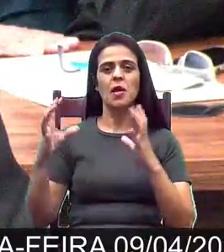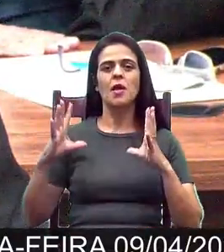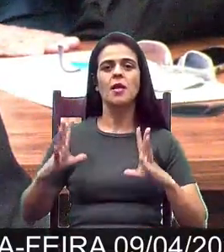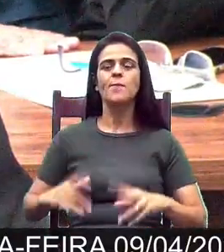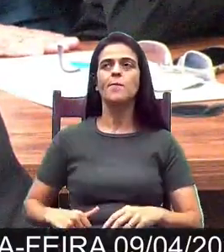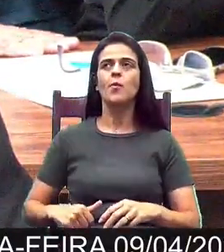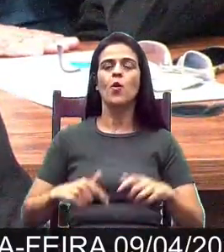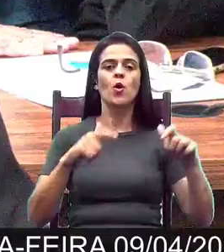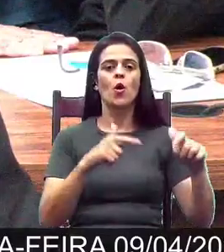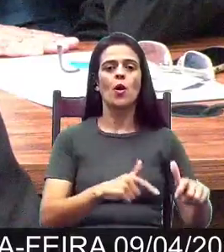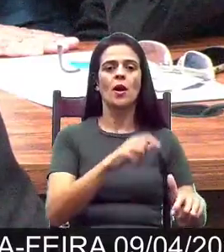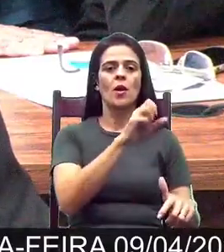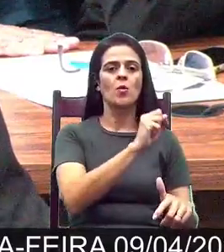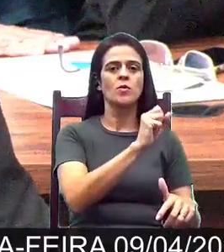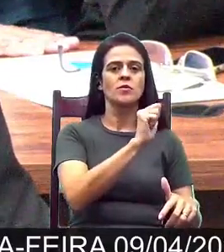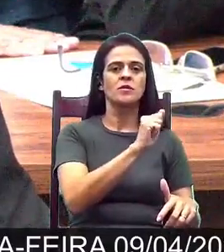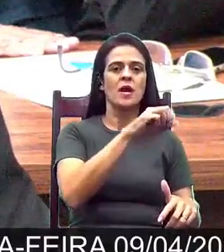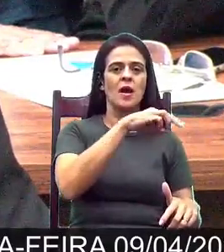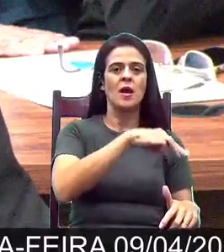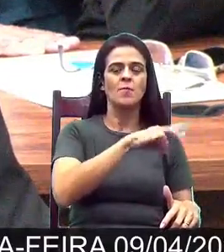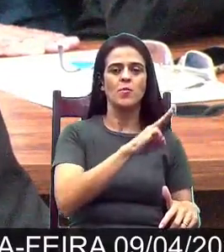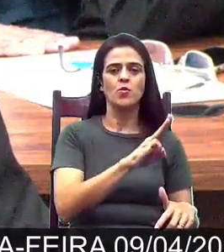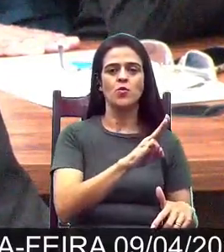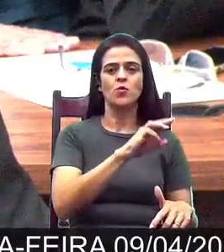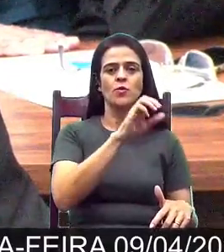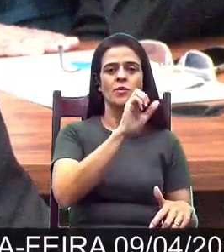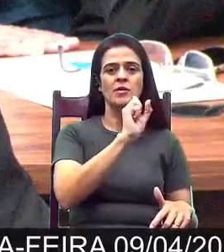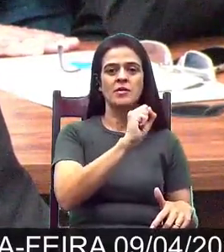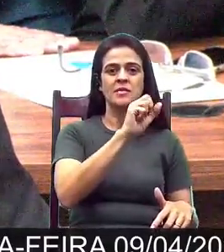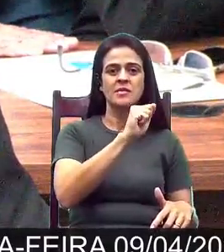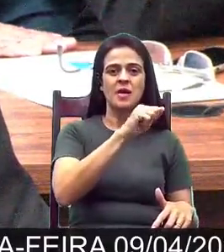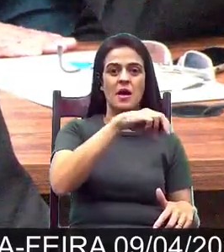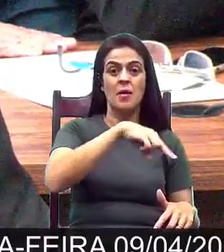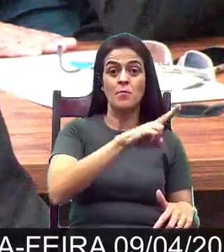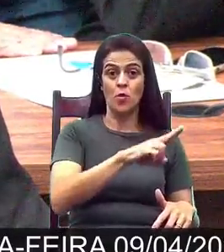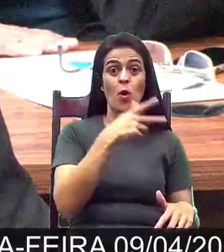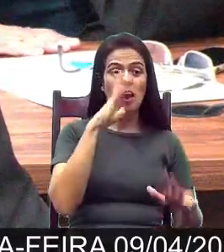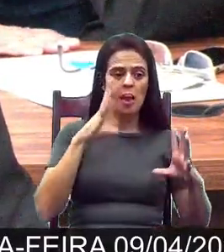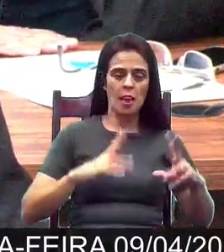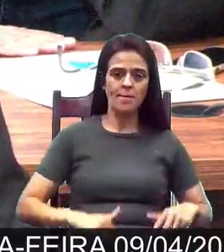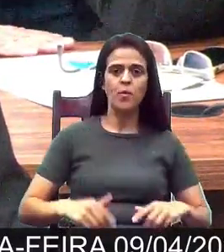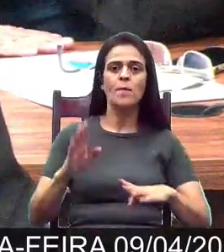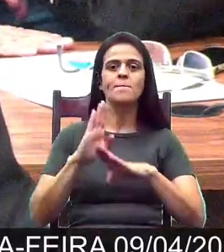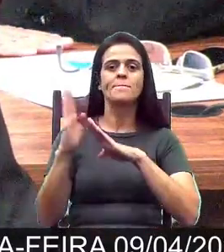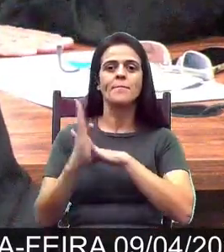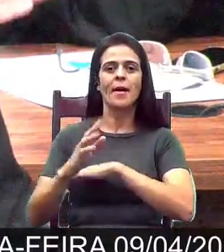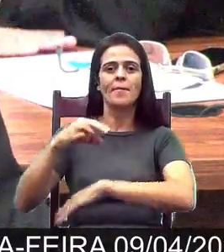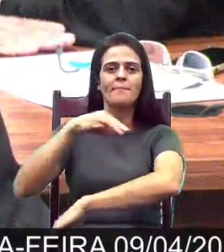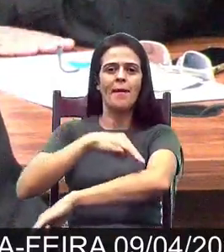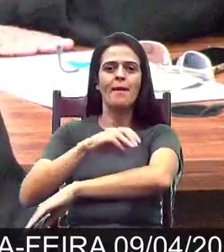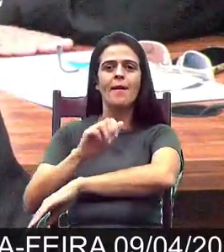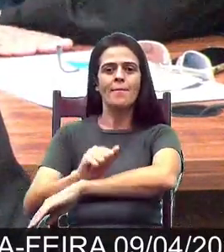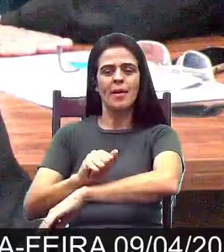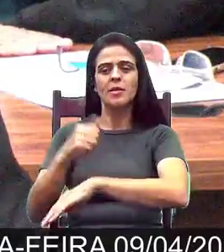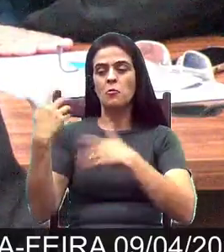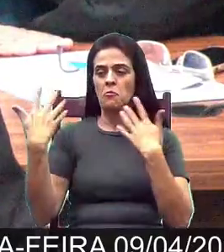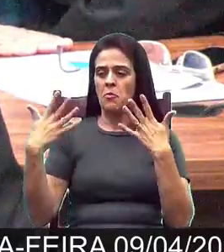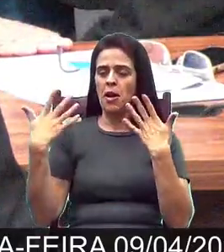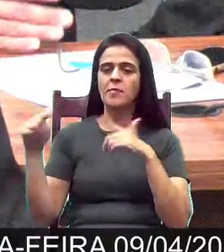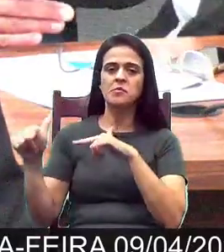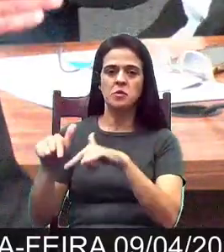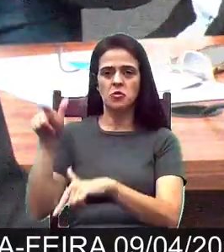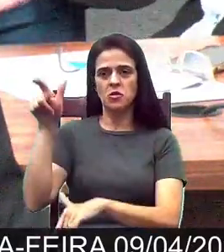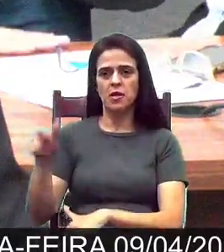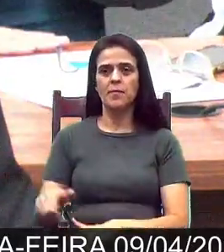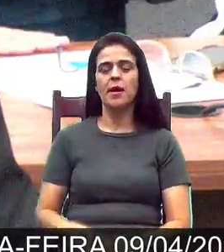SAMU, no Céu das Artes e no bairro Maria Amélia. Então, parabenizar o Valdemes pela atuação. E, senhor